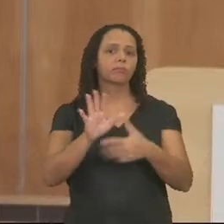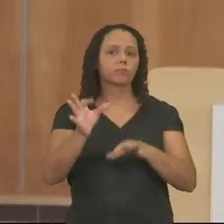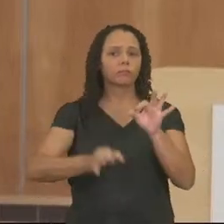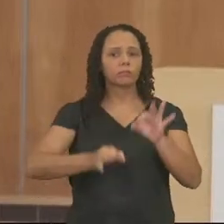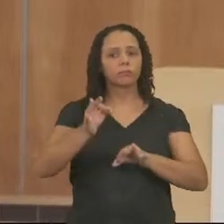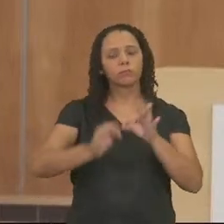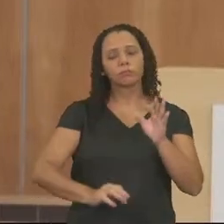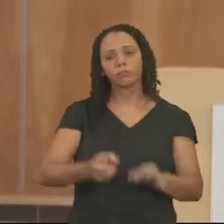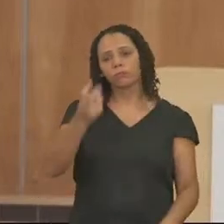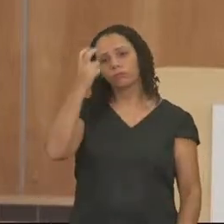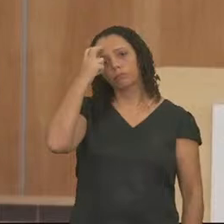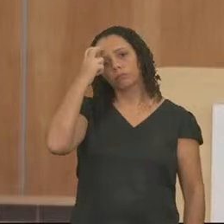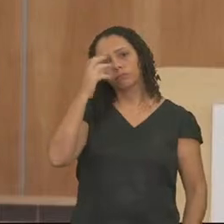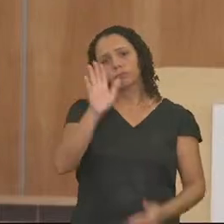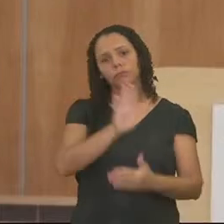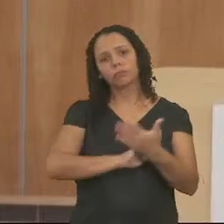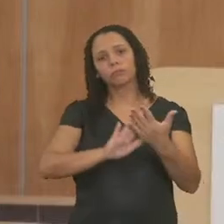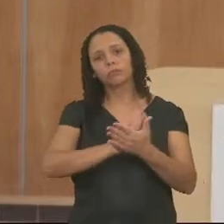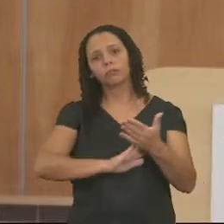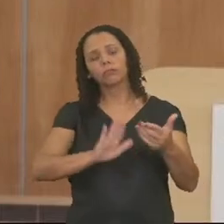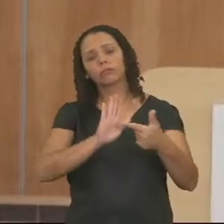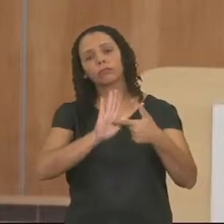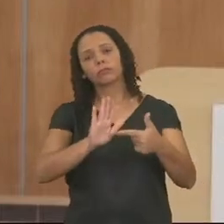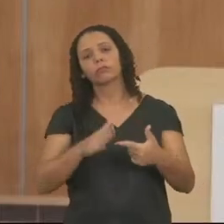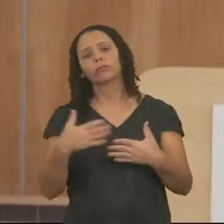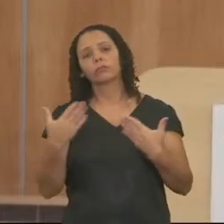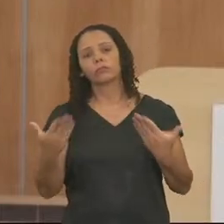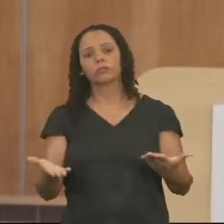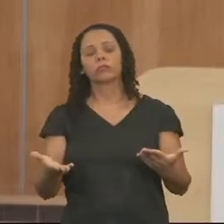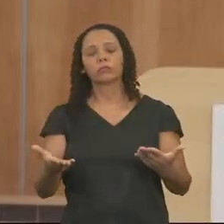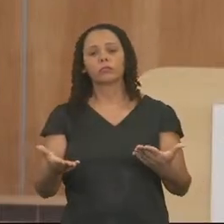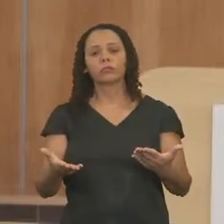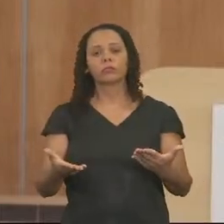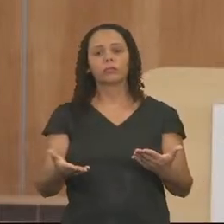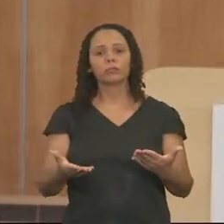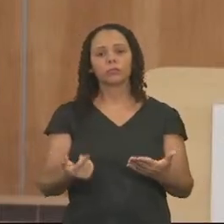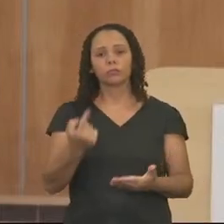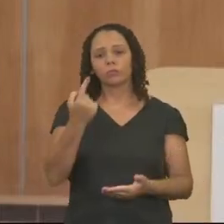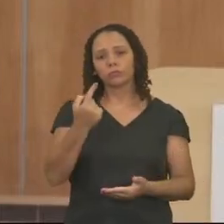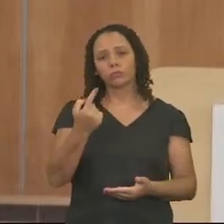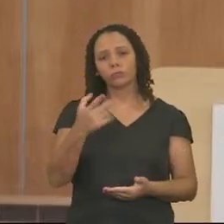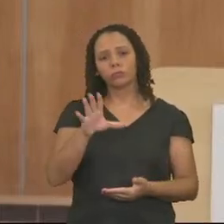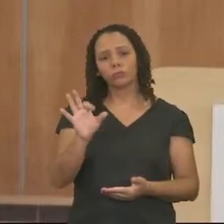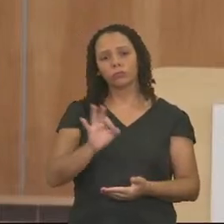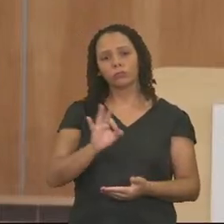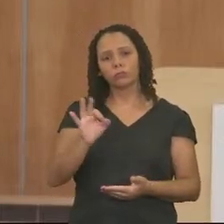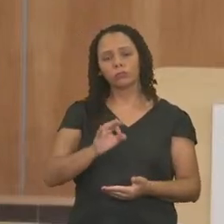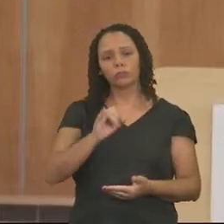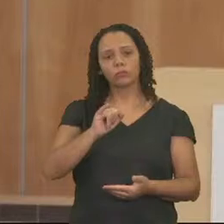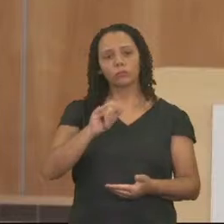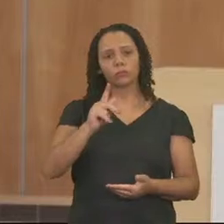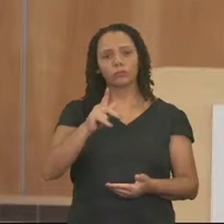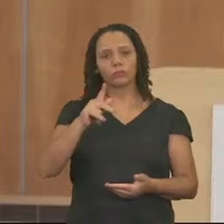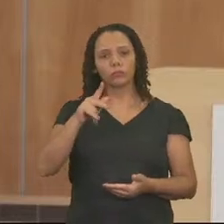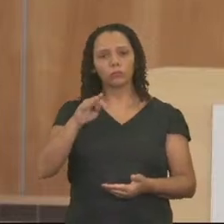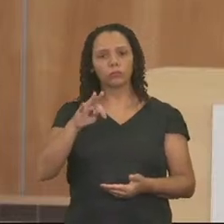para a cultura, não se fala, enfim, de a gente destinar o mínimo de 1% do IPTU para a